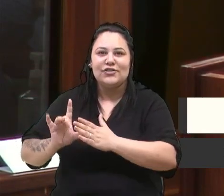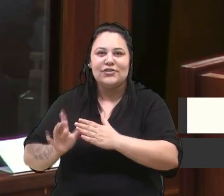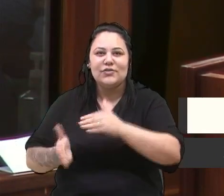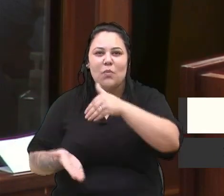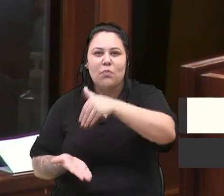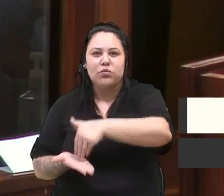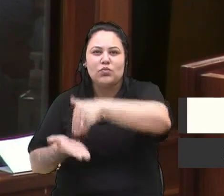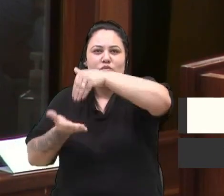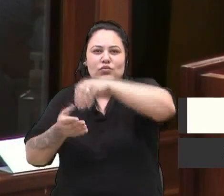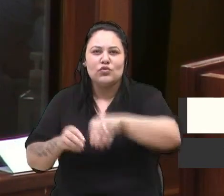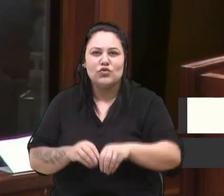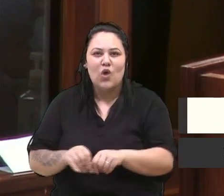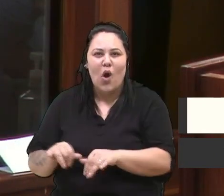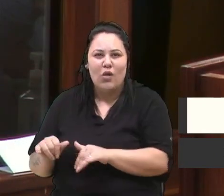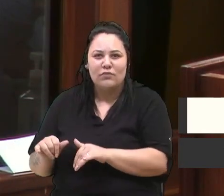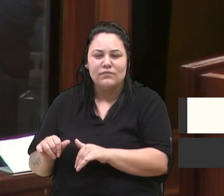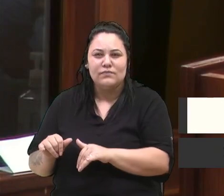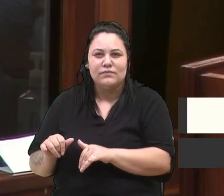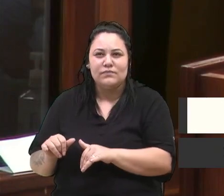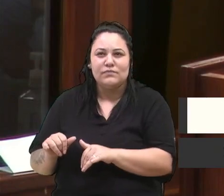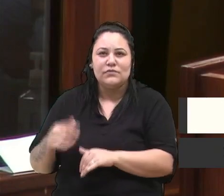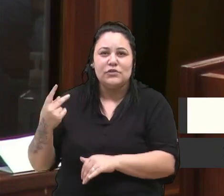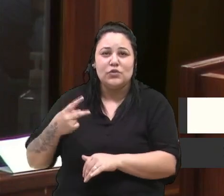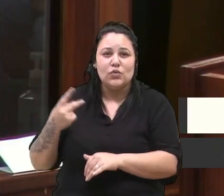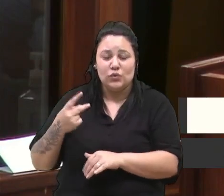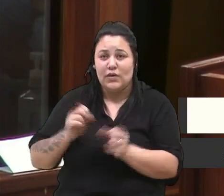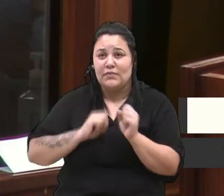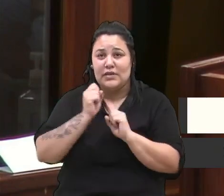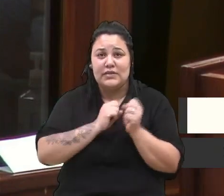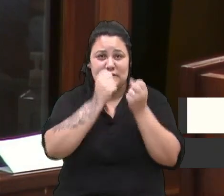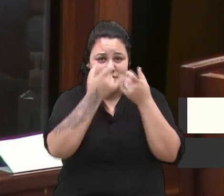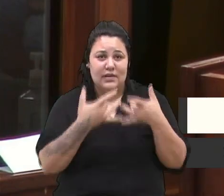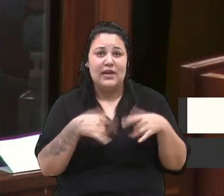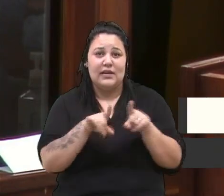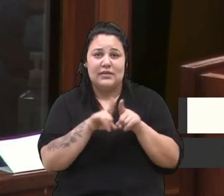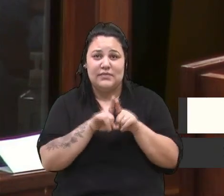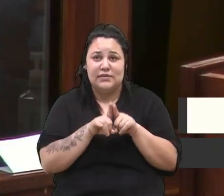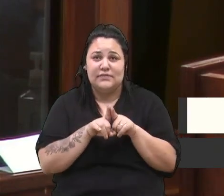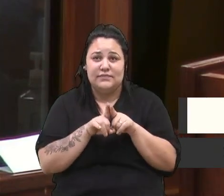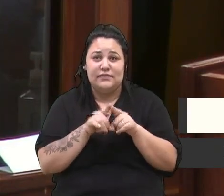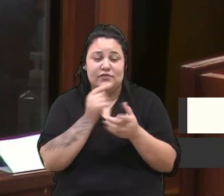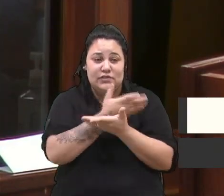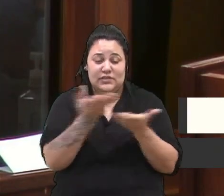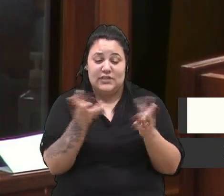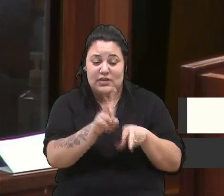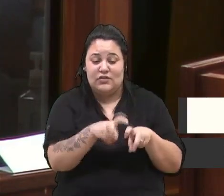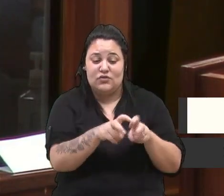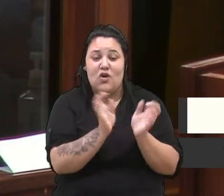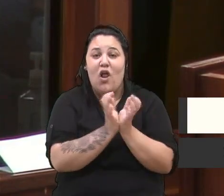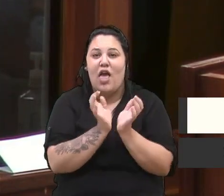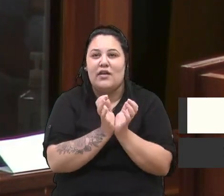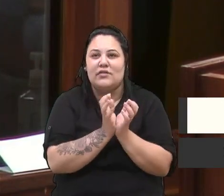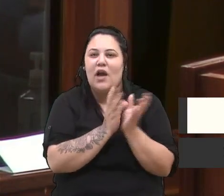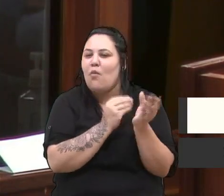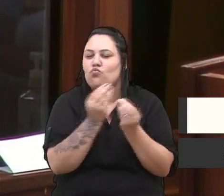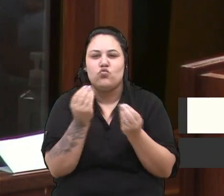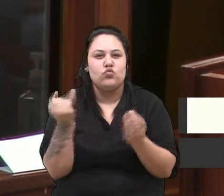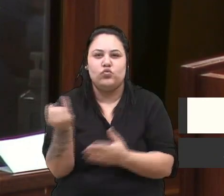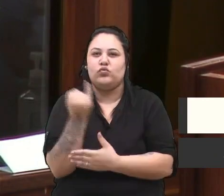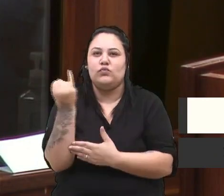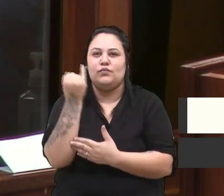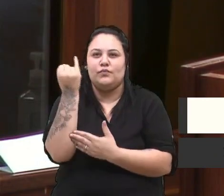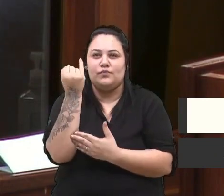proteção alcança, segundo a empresa, e isso, senhoras e senhores agricultores e colegas, é muito importante,